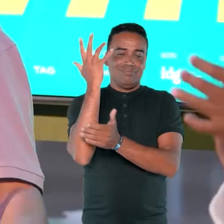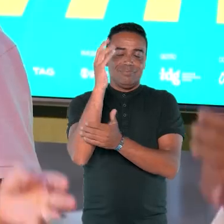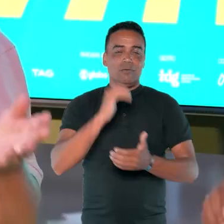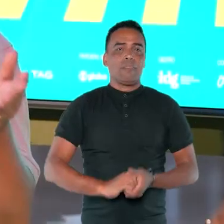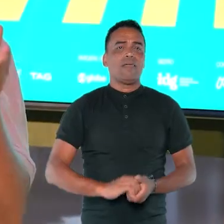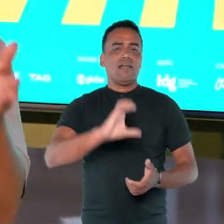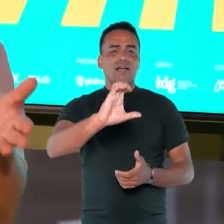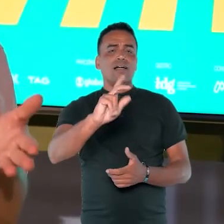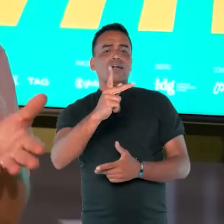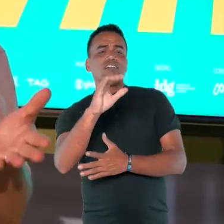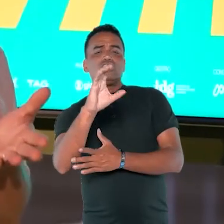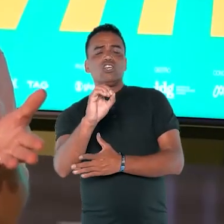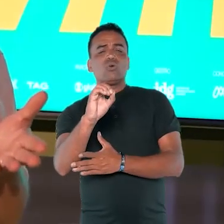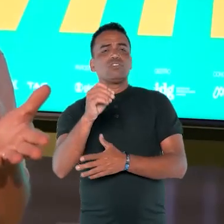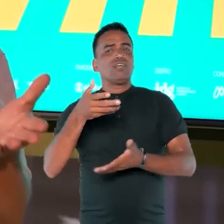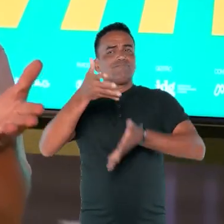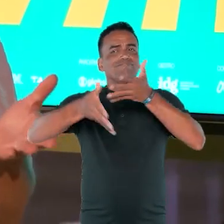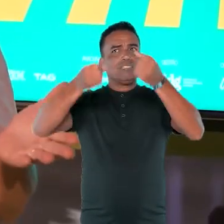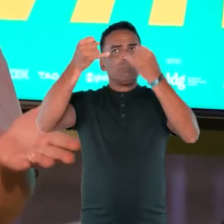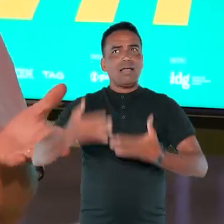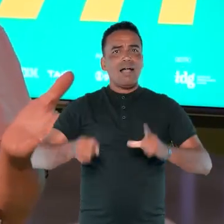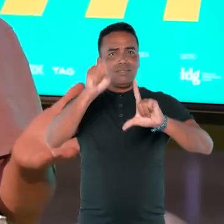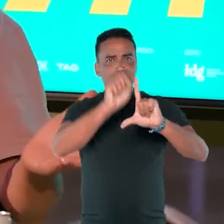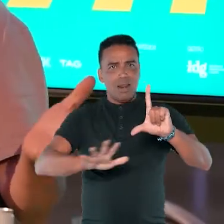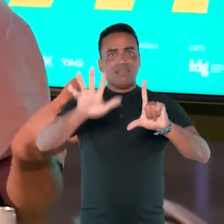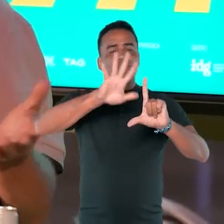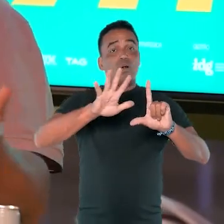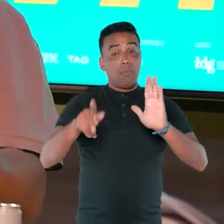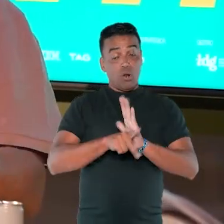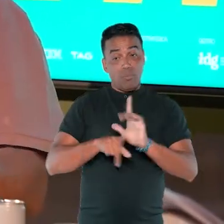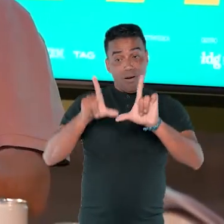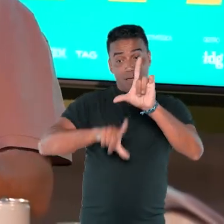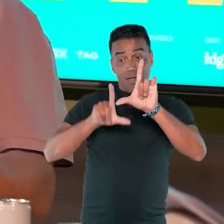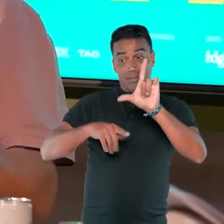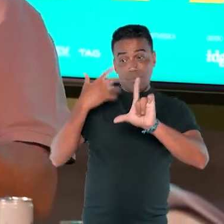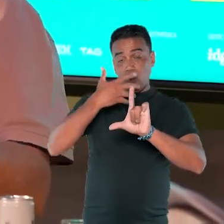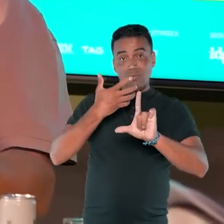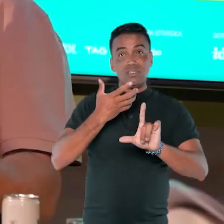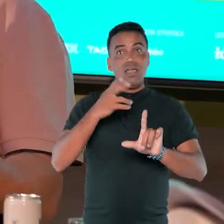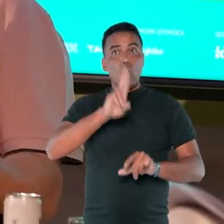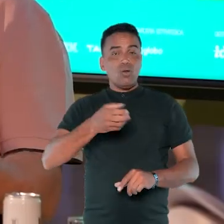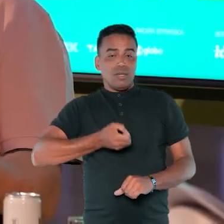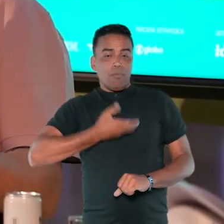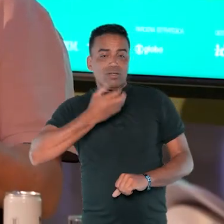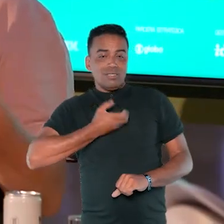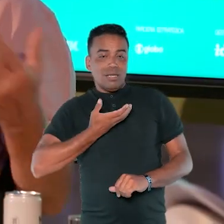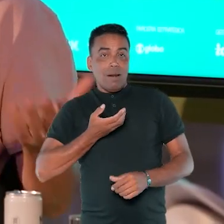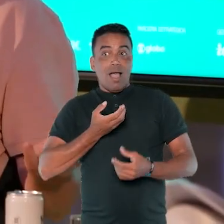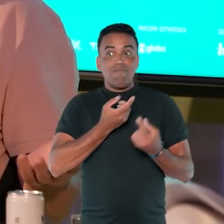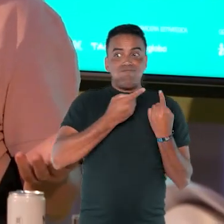Chico, eu queria que você falasse da plataforma. Assim como na sua música, você usa a poesia para provocar